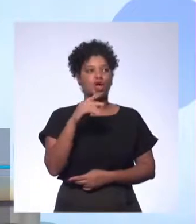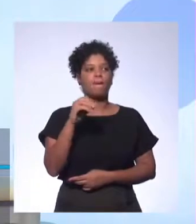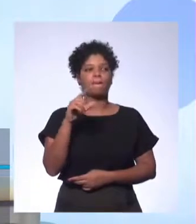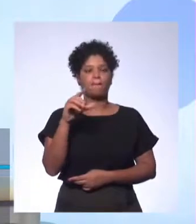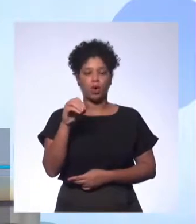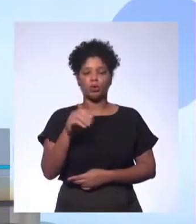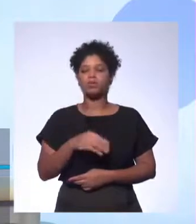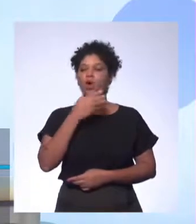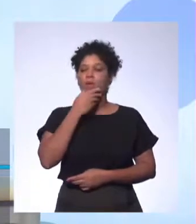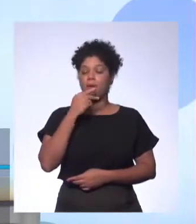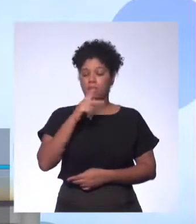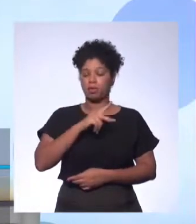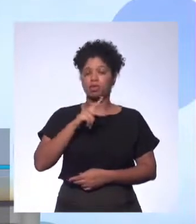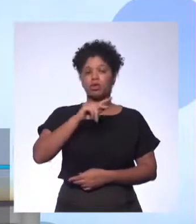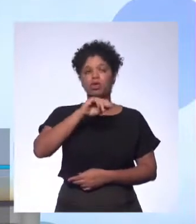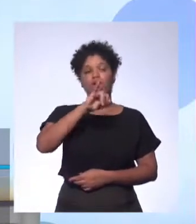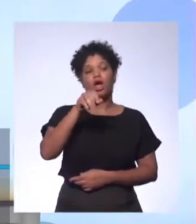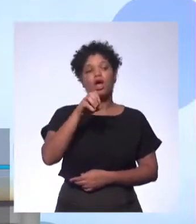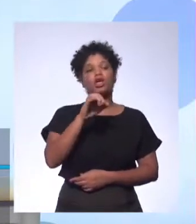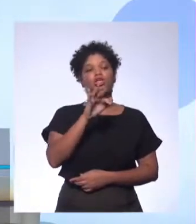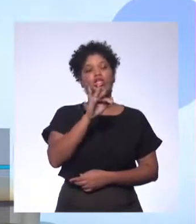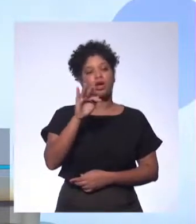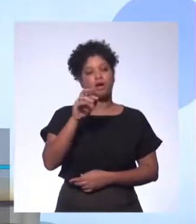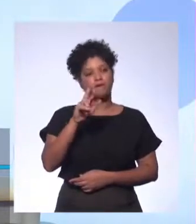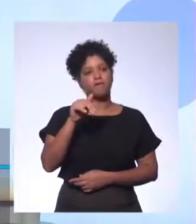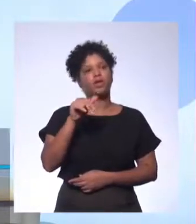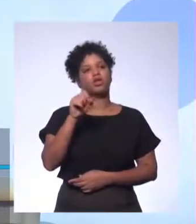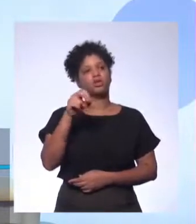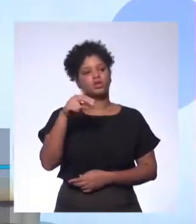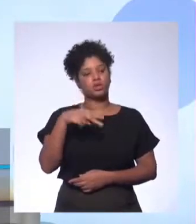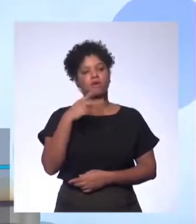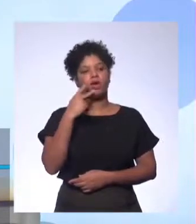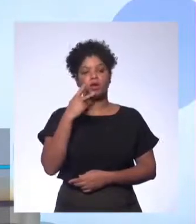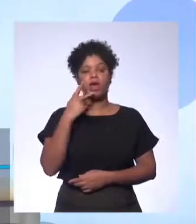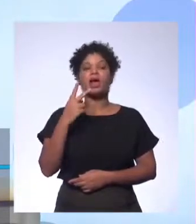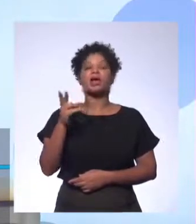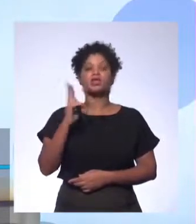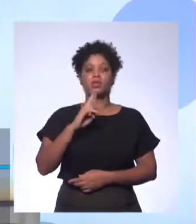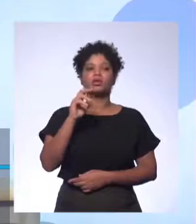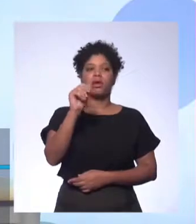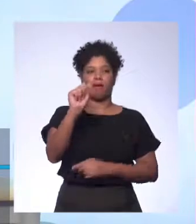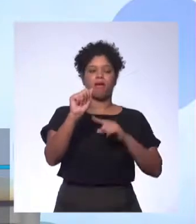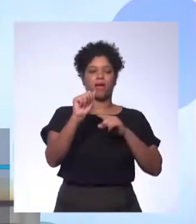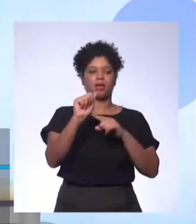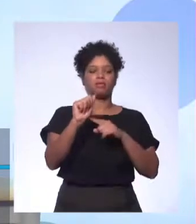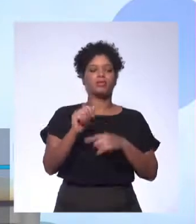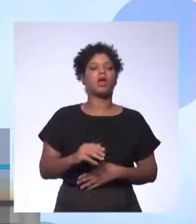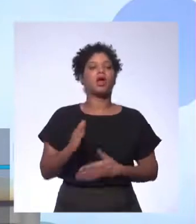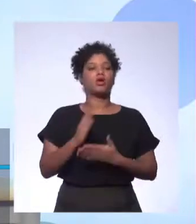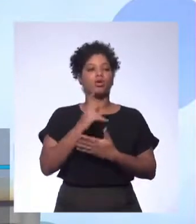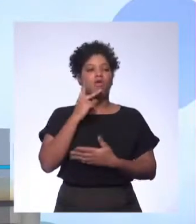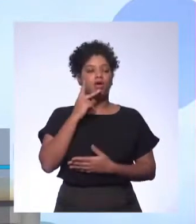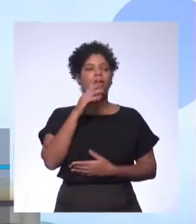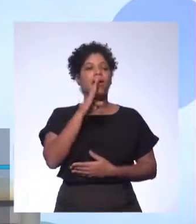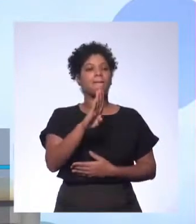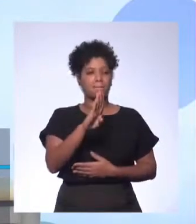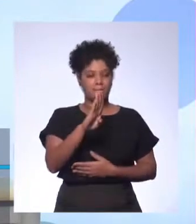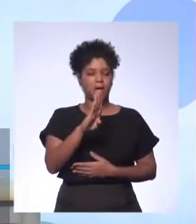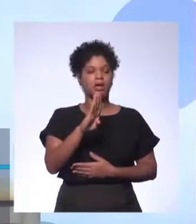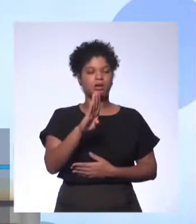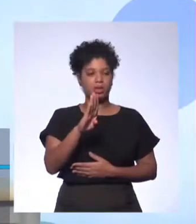professor Jefferson cocô dipolo instantâneo-dipolo induzido no letra A na letra B ligação de hidrogênio